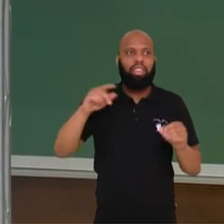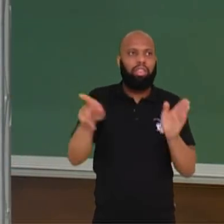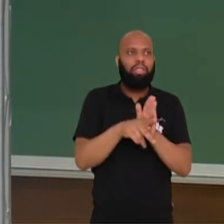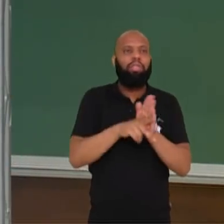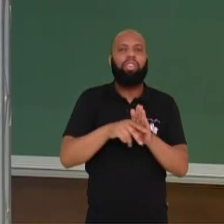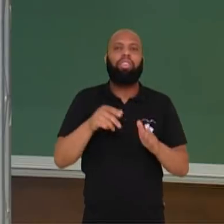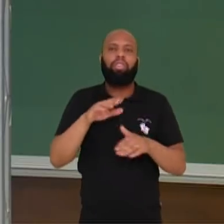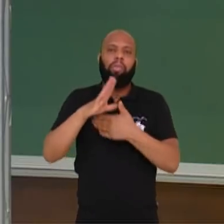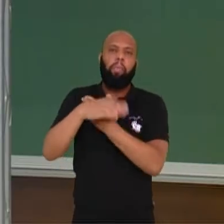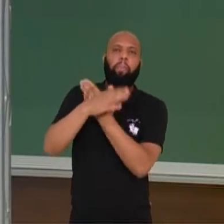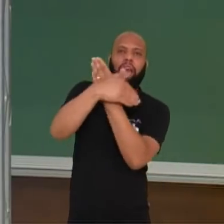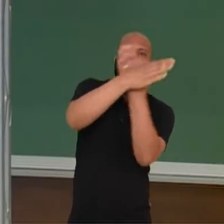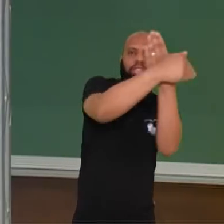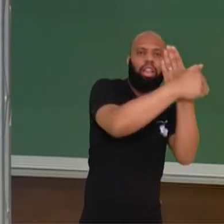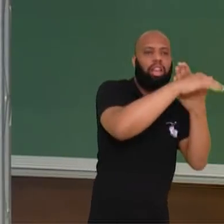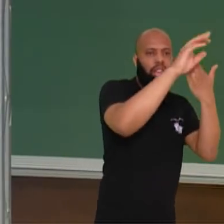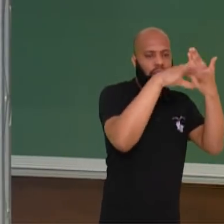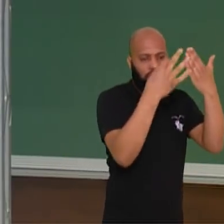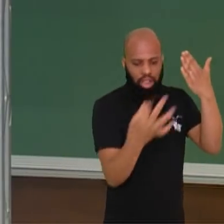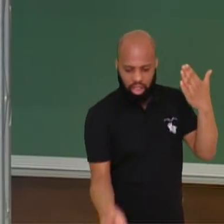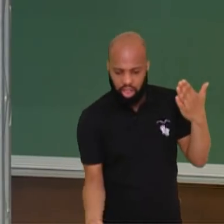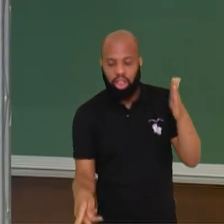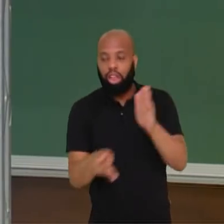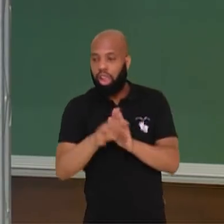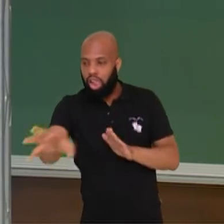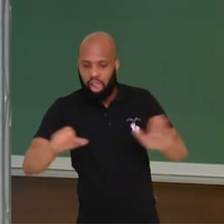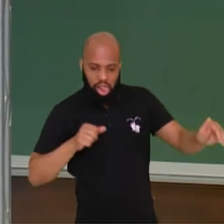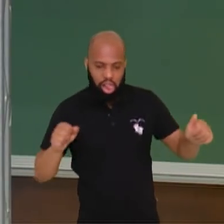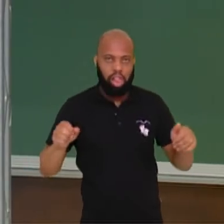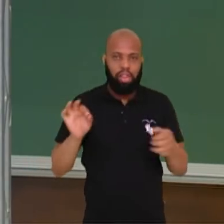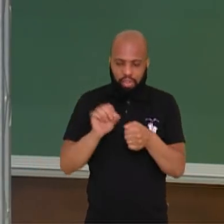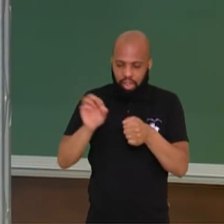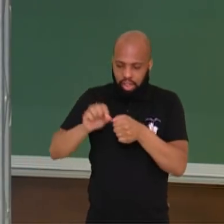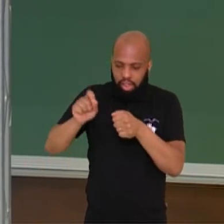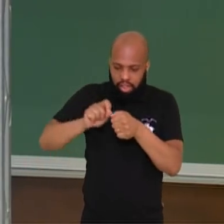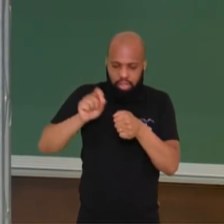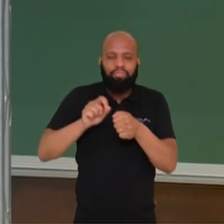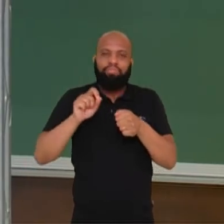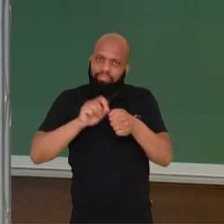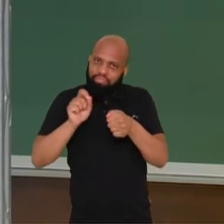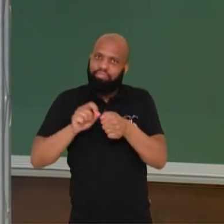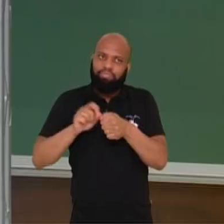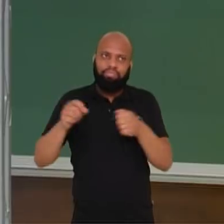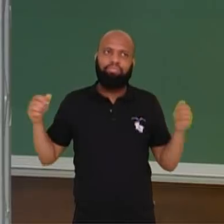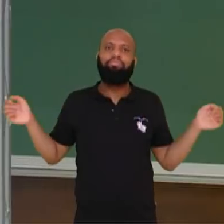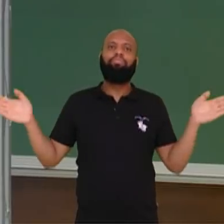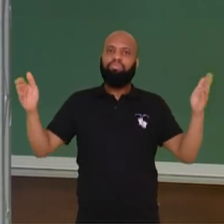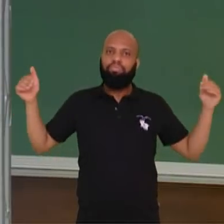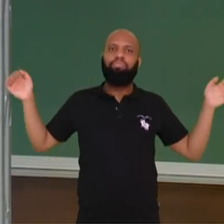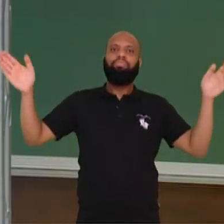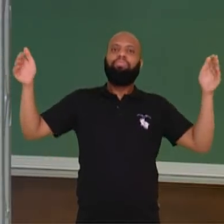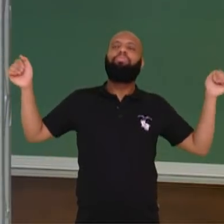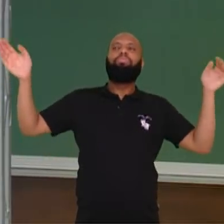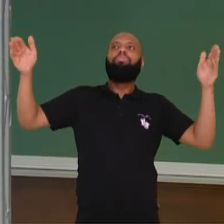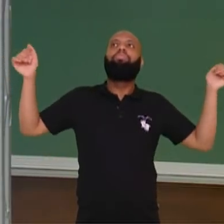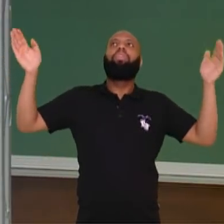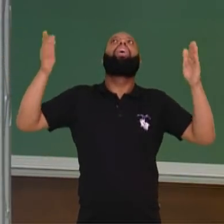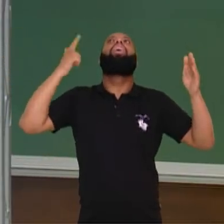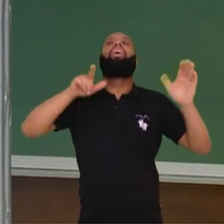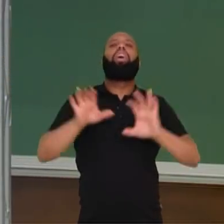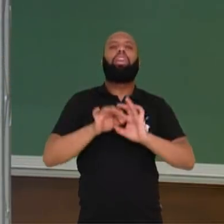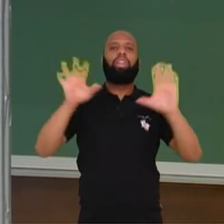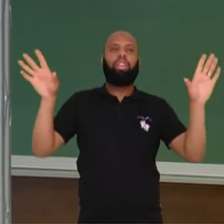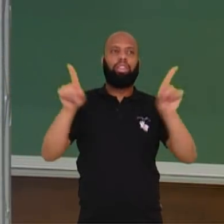aves que passavam por cima. É claro, as paredes não podiam ser escaladas, mas com as asas eles voam para a